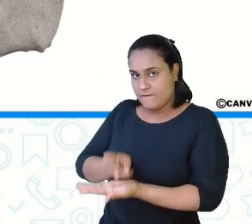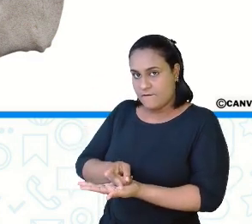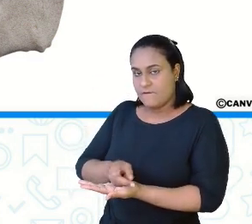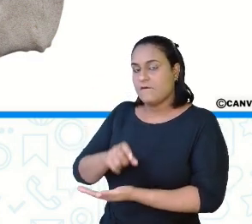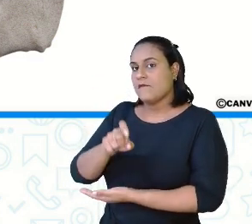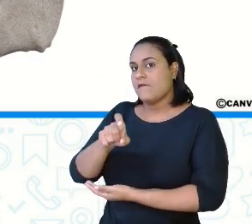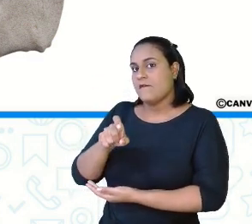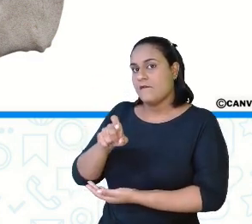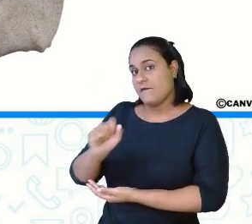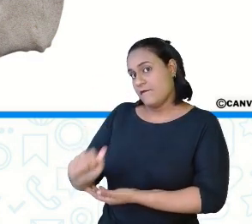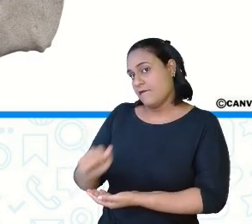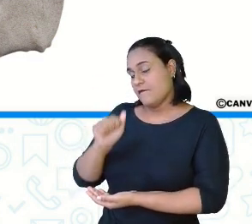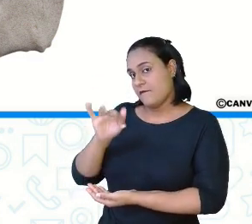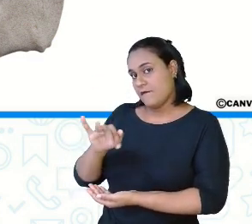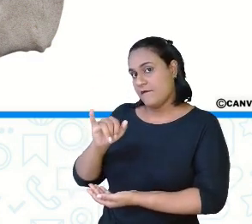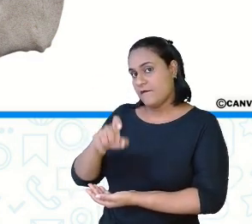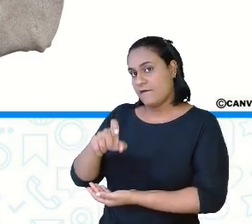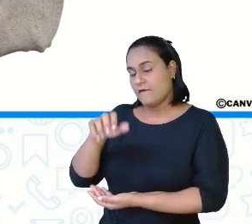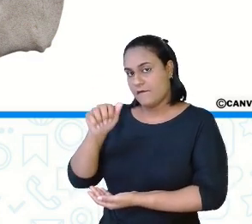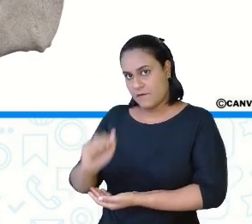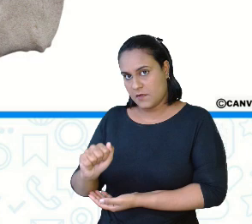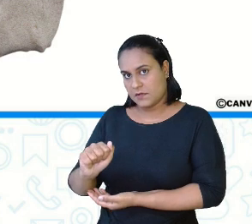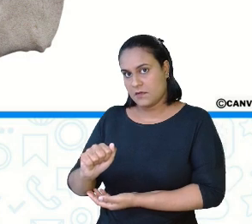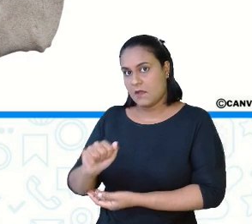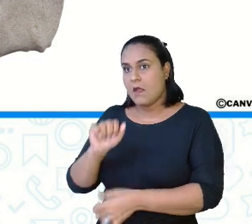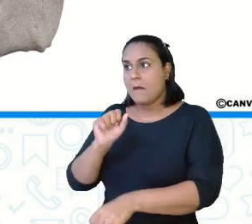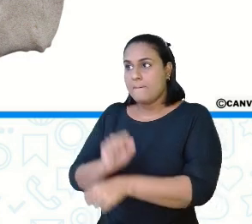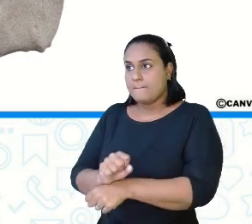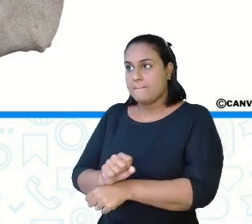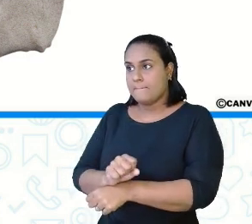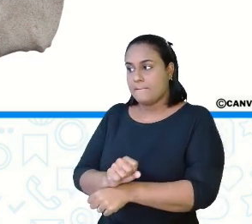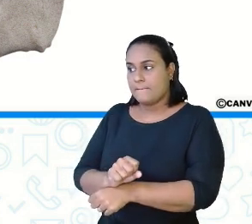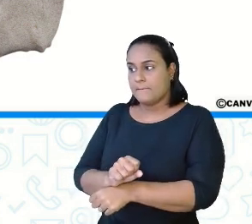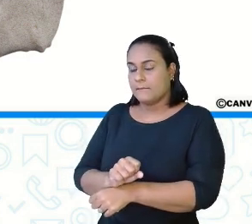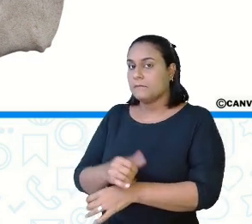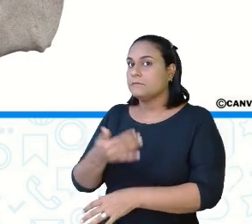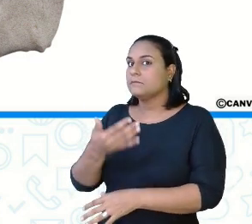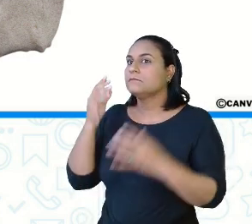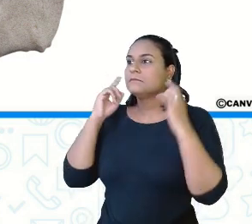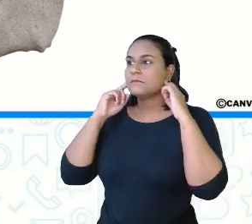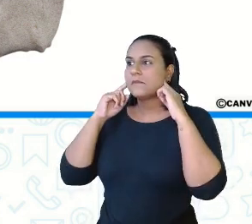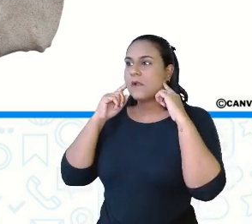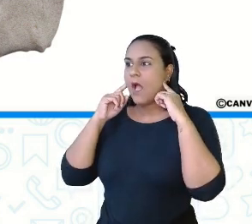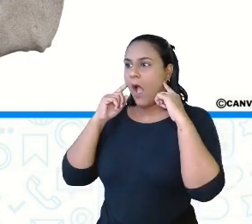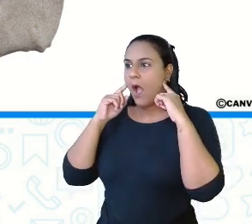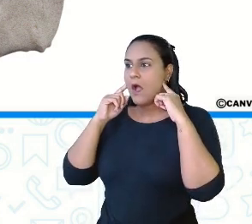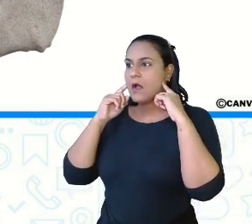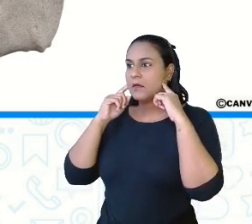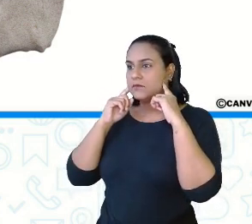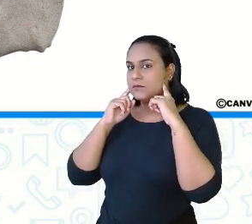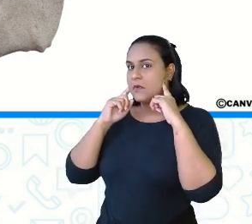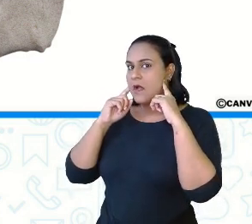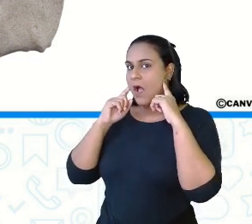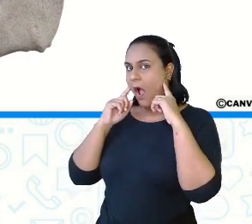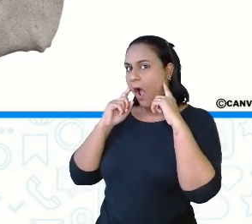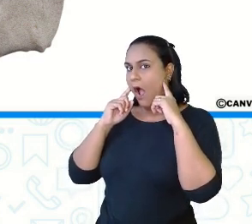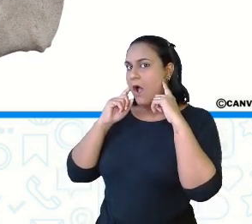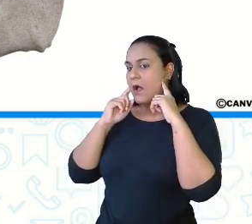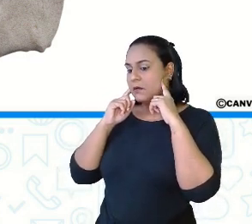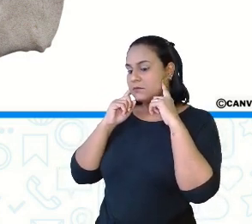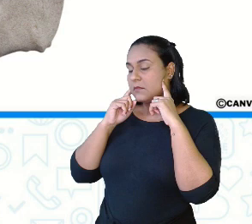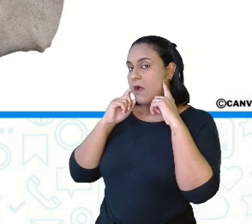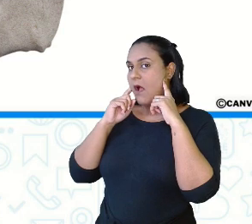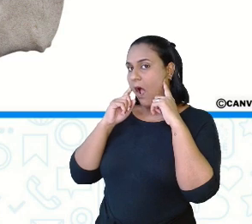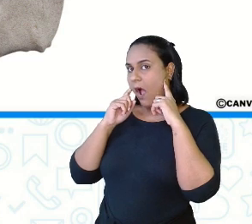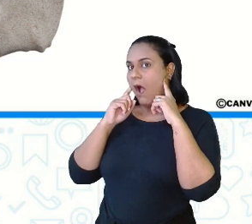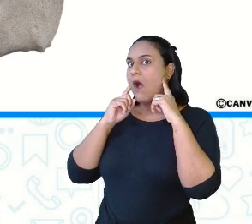imóveis, como a do crânio aí maxilar, e a gente pensa no maxilar. A gente contém o movimento do